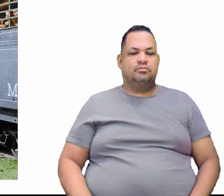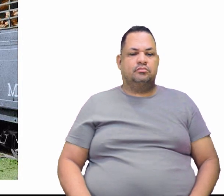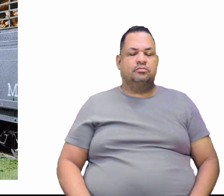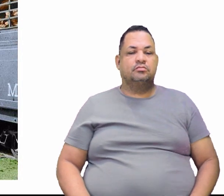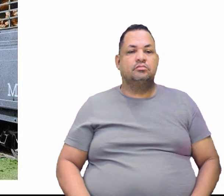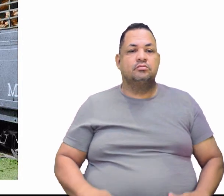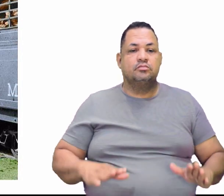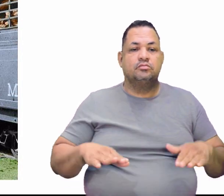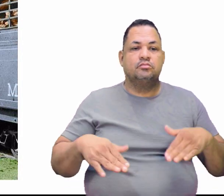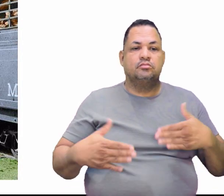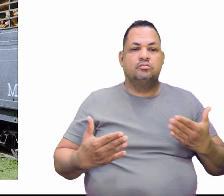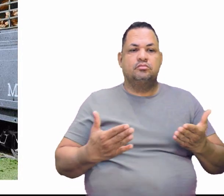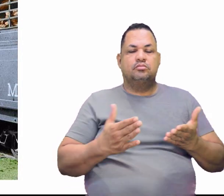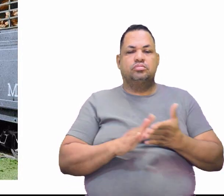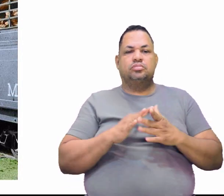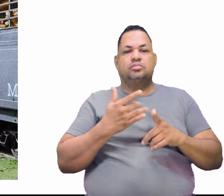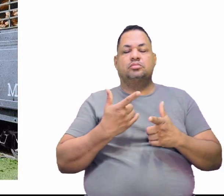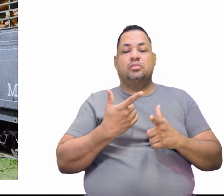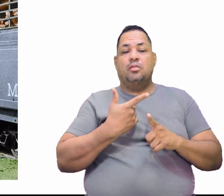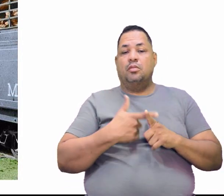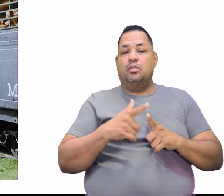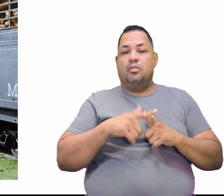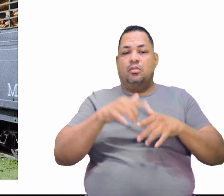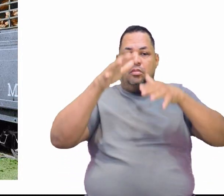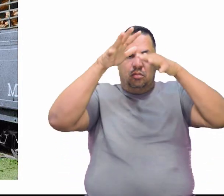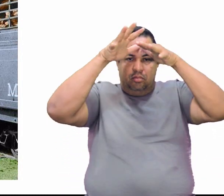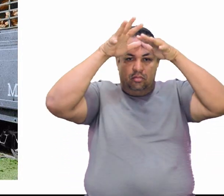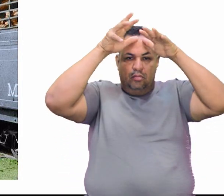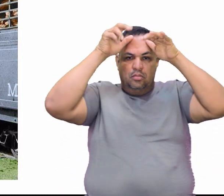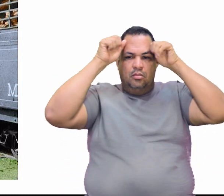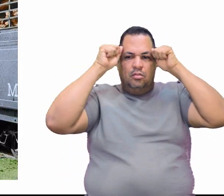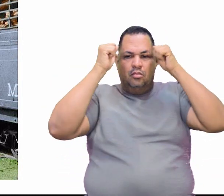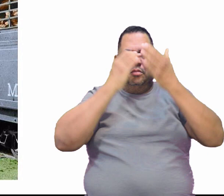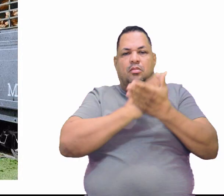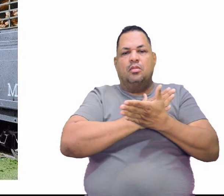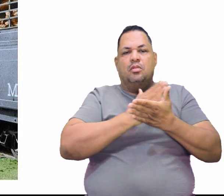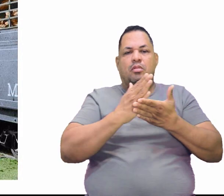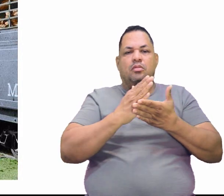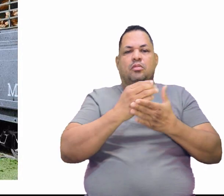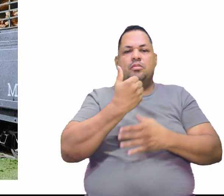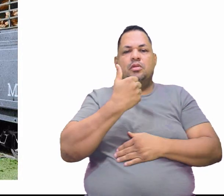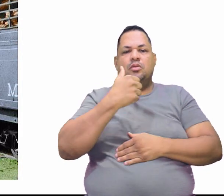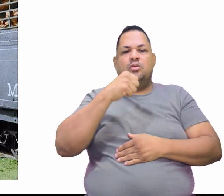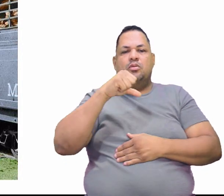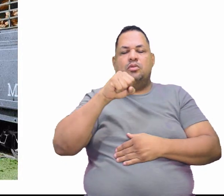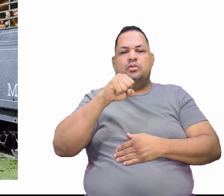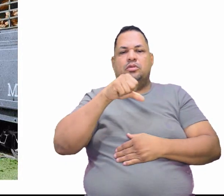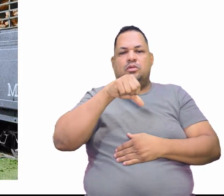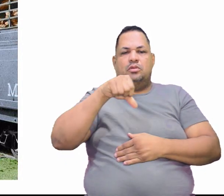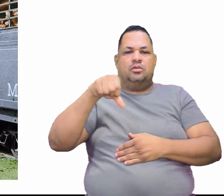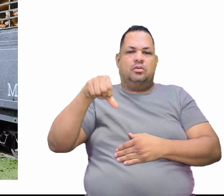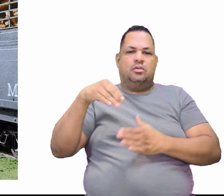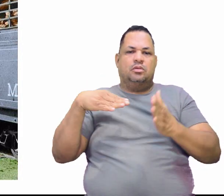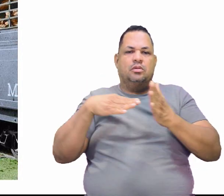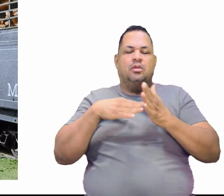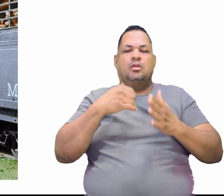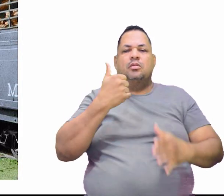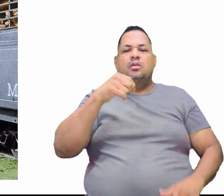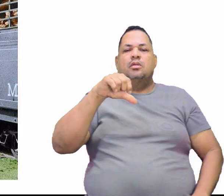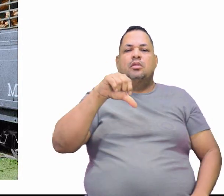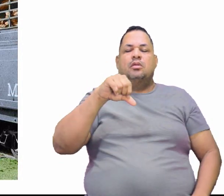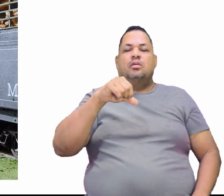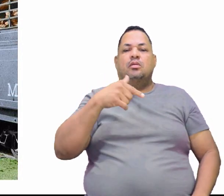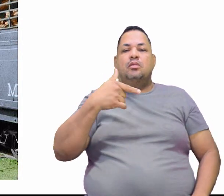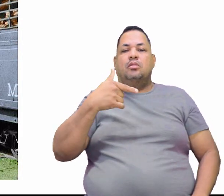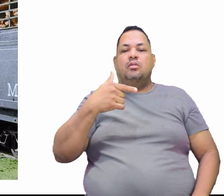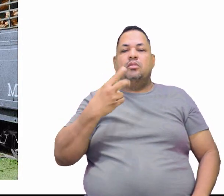A questão do Acre, que veio se estendendo desde 1899 a 1902,